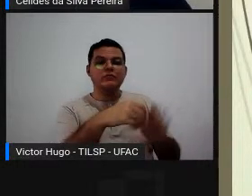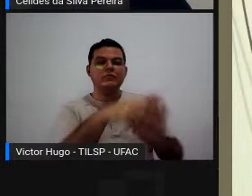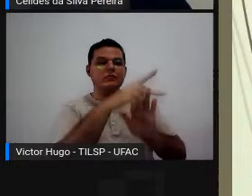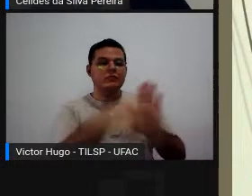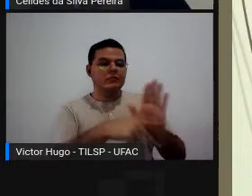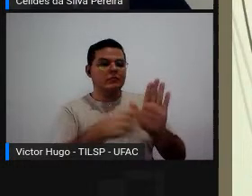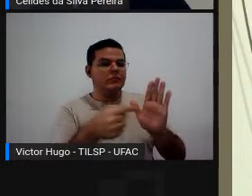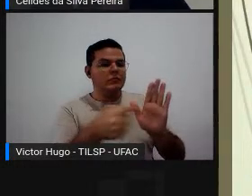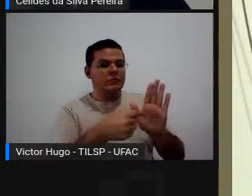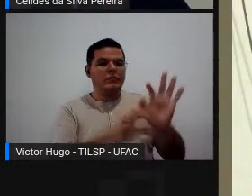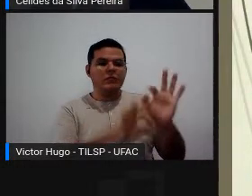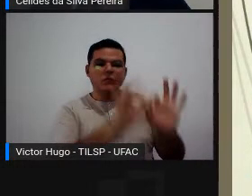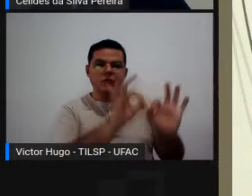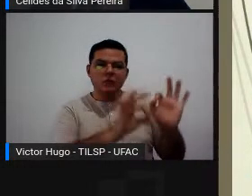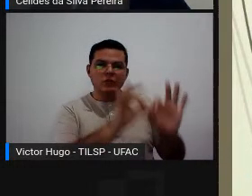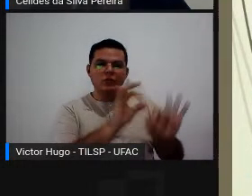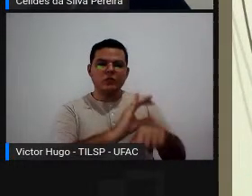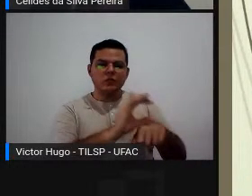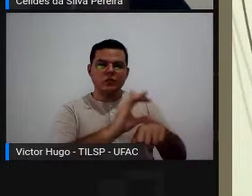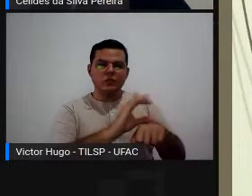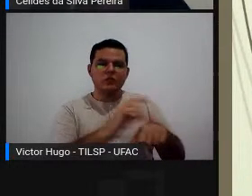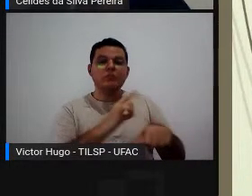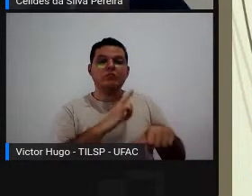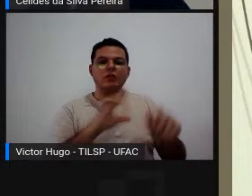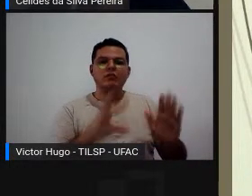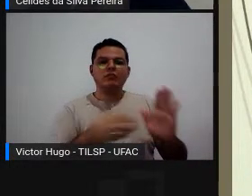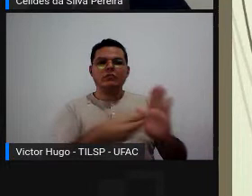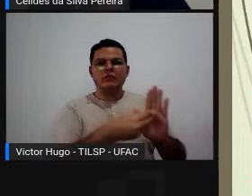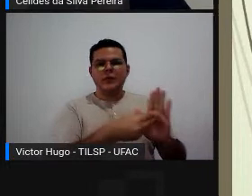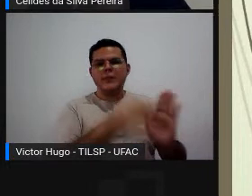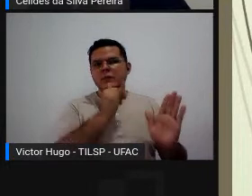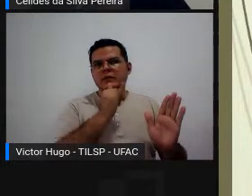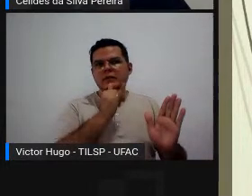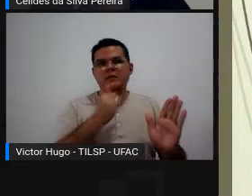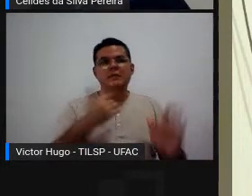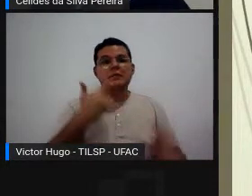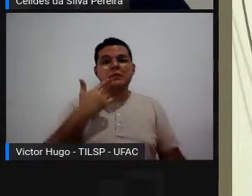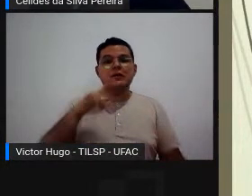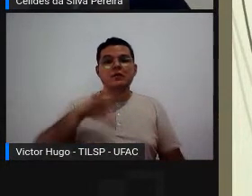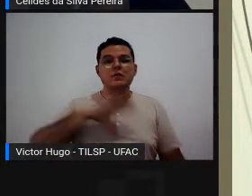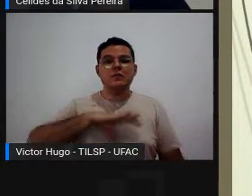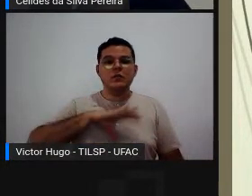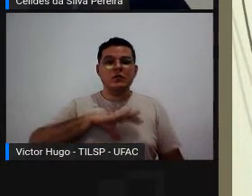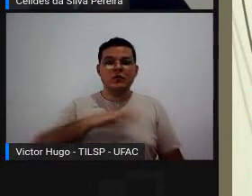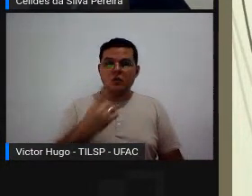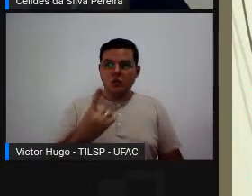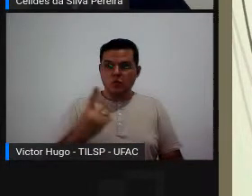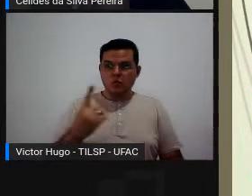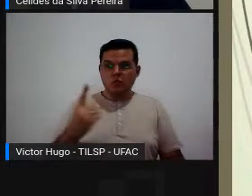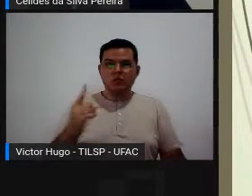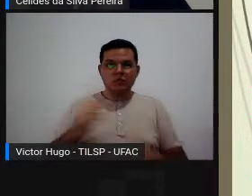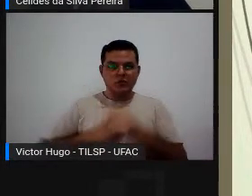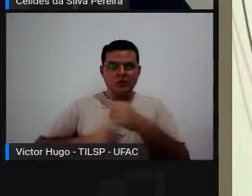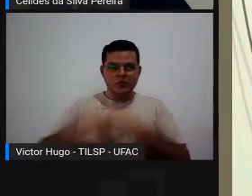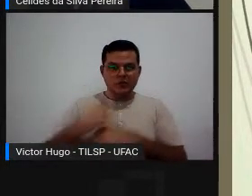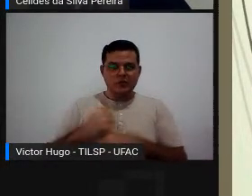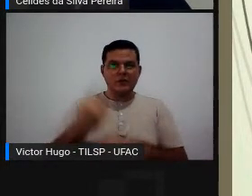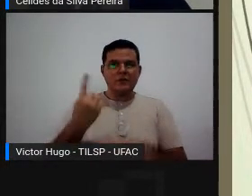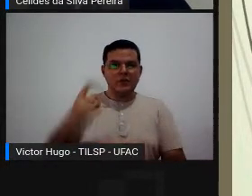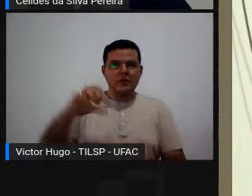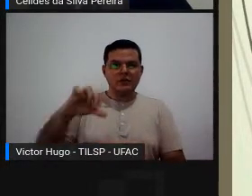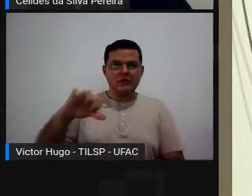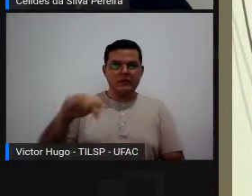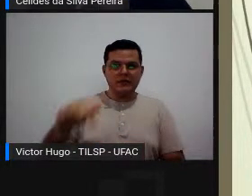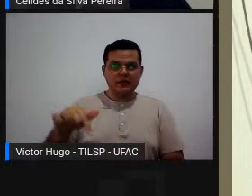plano de curso, por exemplo, o plano de curso de língua portuguesa 1 de 1979 no item objetivos.